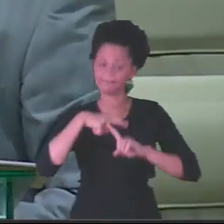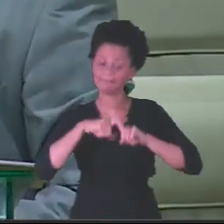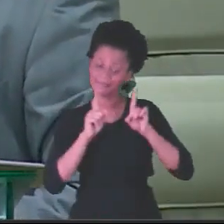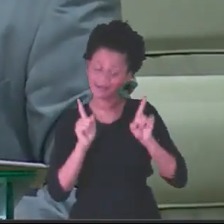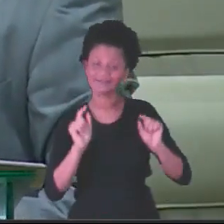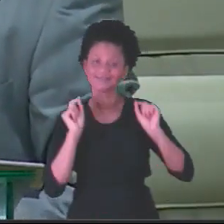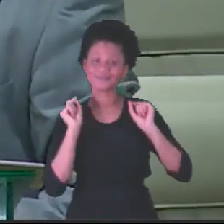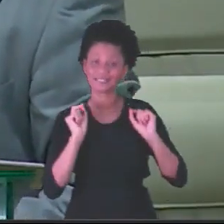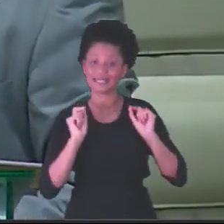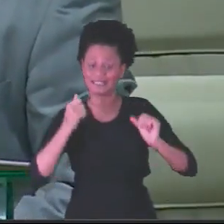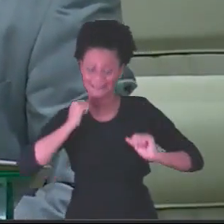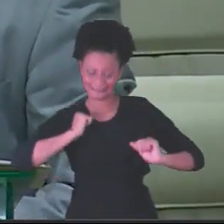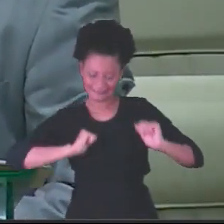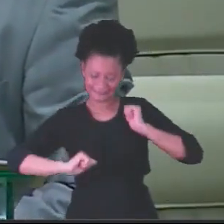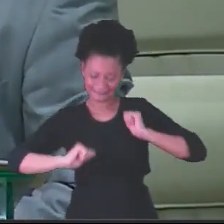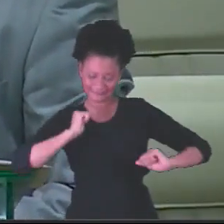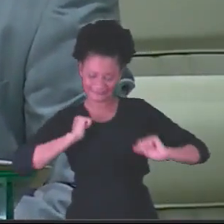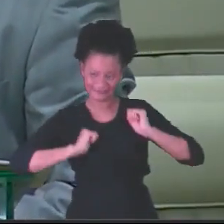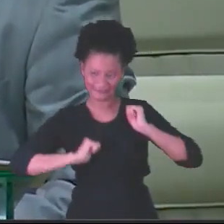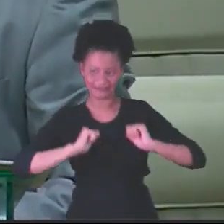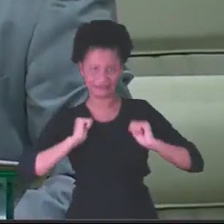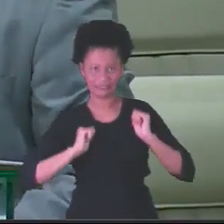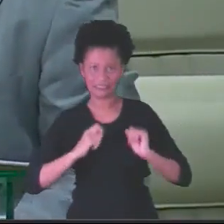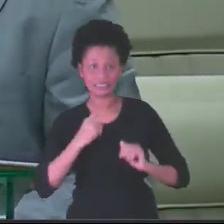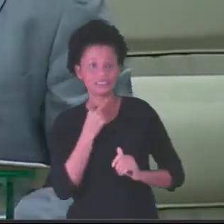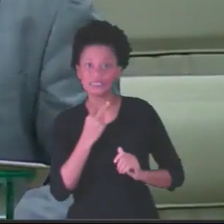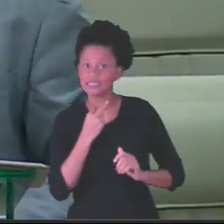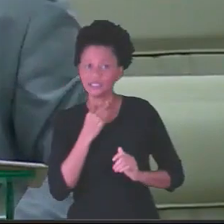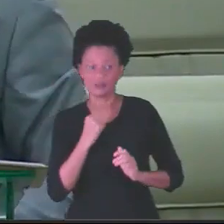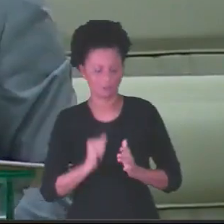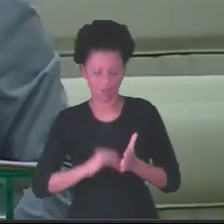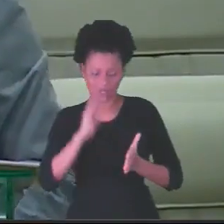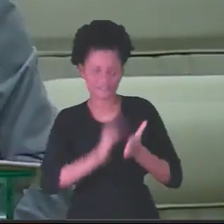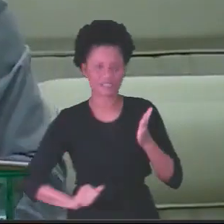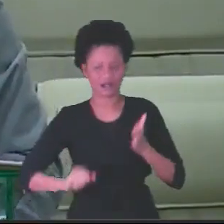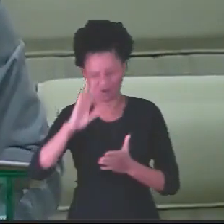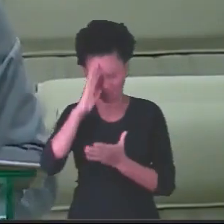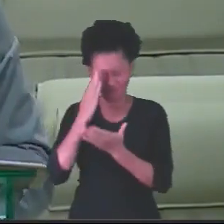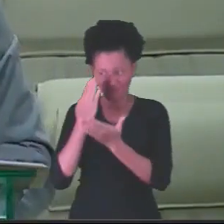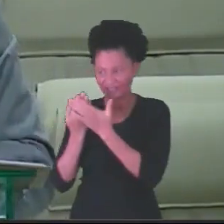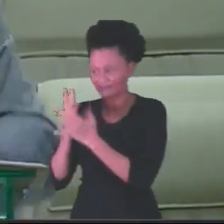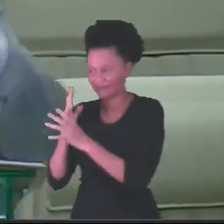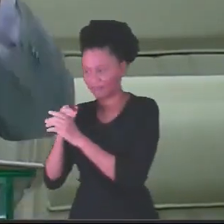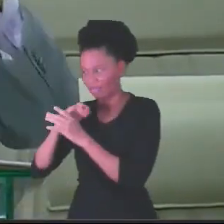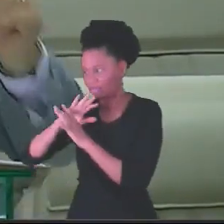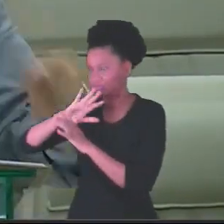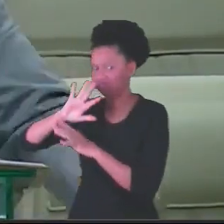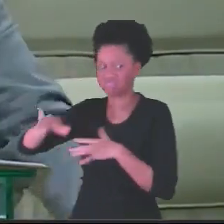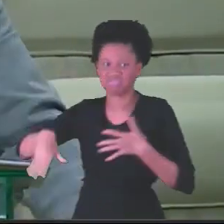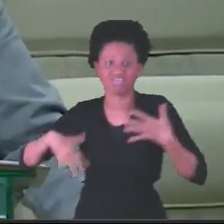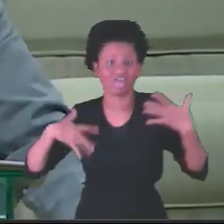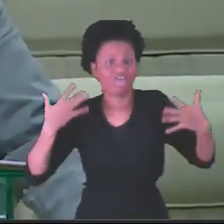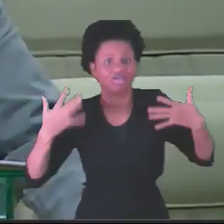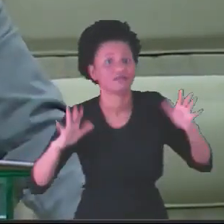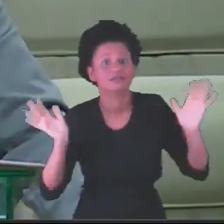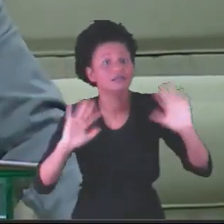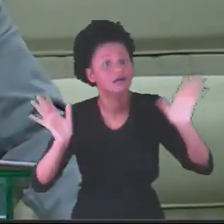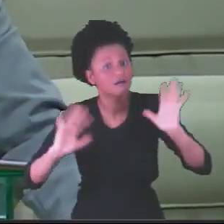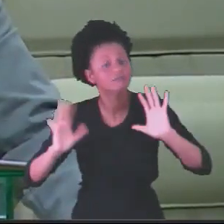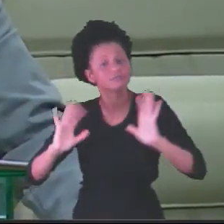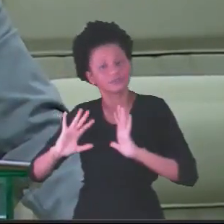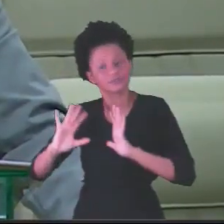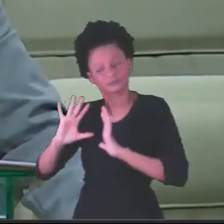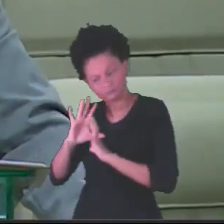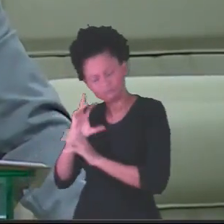ansiedade não pode tirar a nossa confiança em deus e é isto que paulo está dizendo